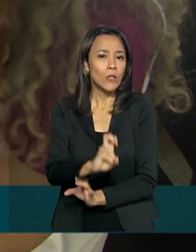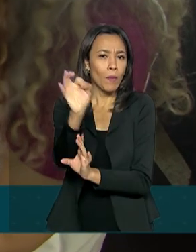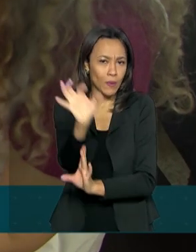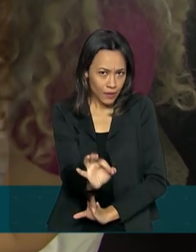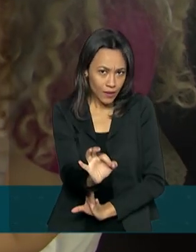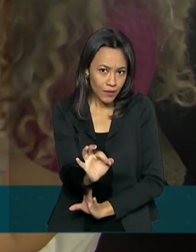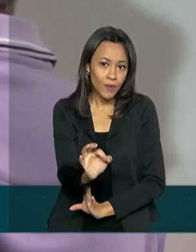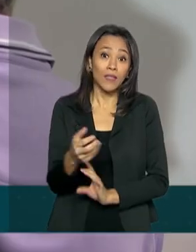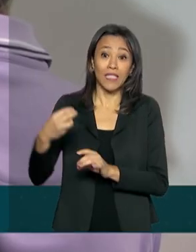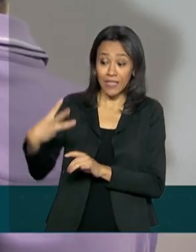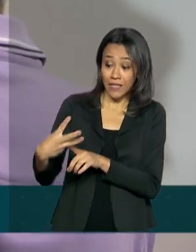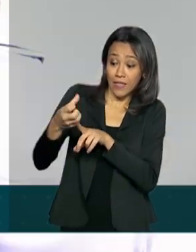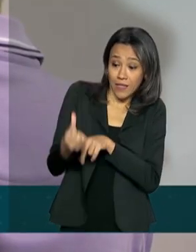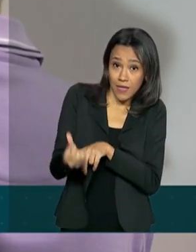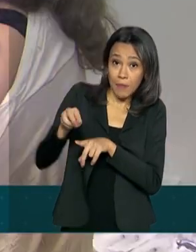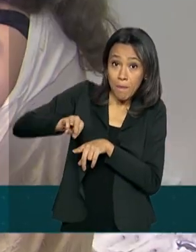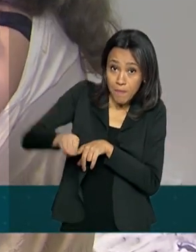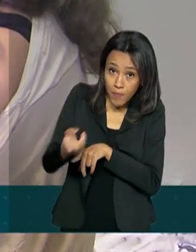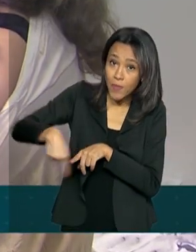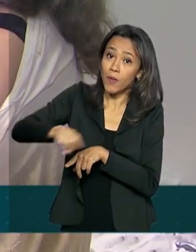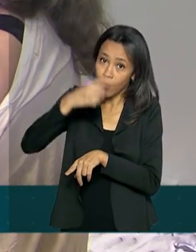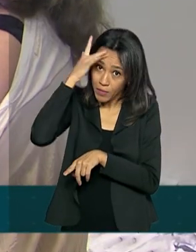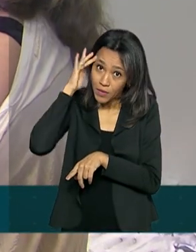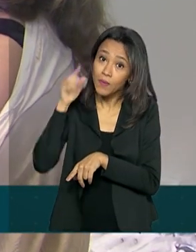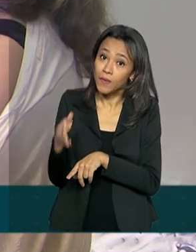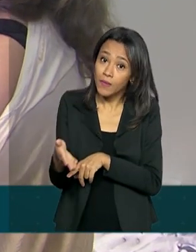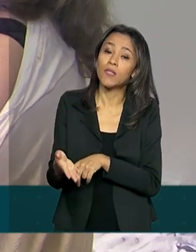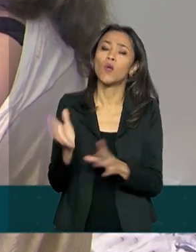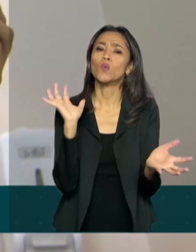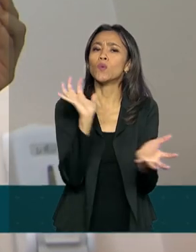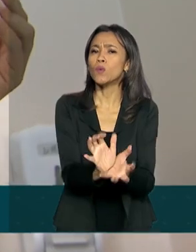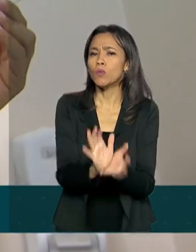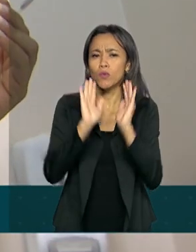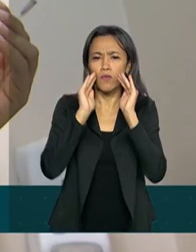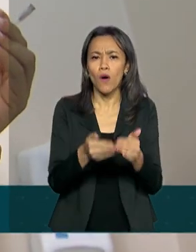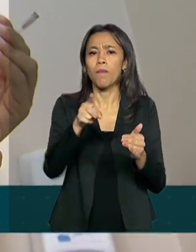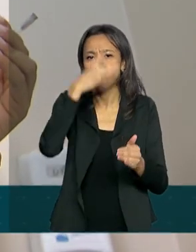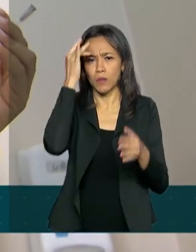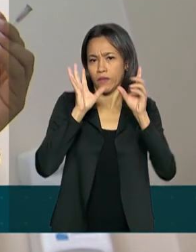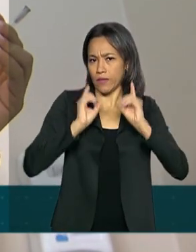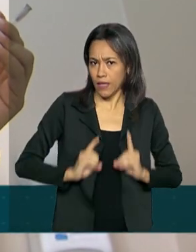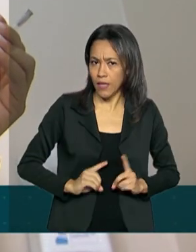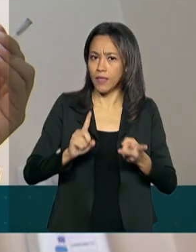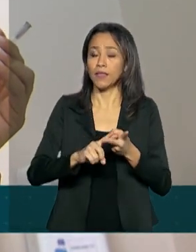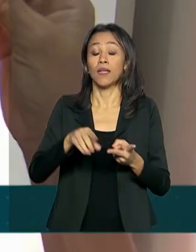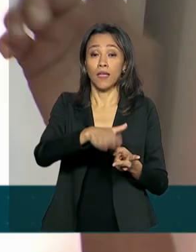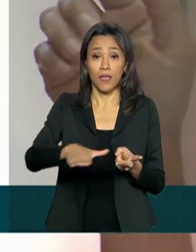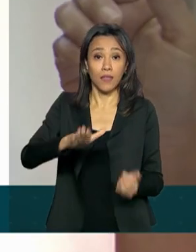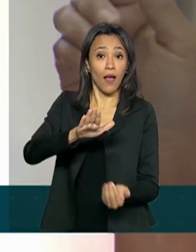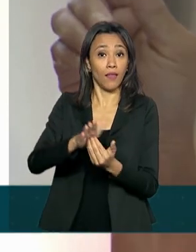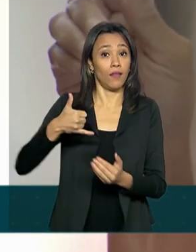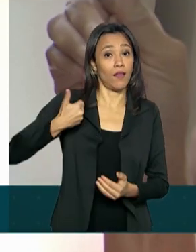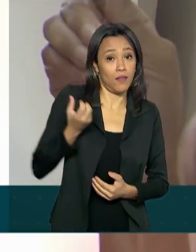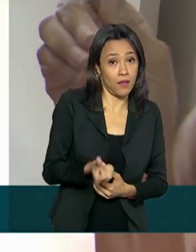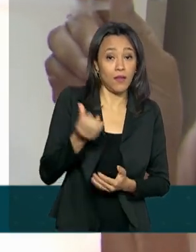porcento das 36 milhões de pessoas estimadas os grupos prioritários são pessoas com deficiência crianças de até 6 anos